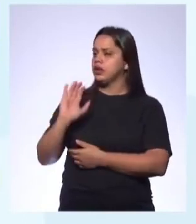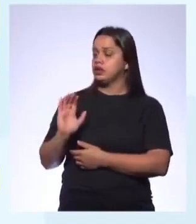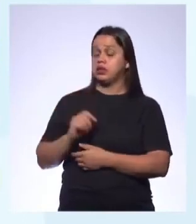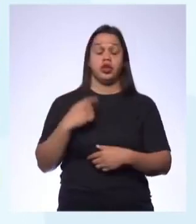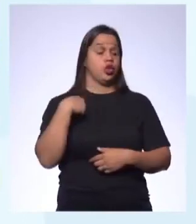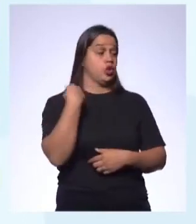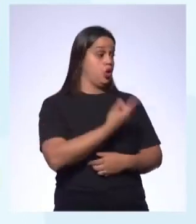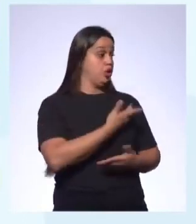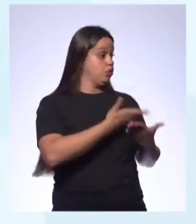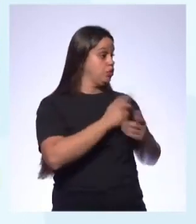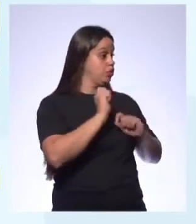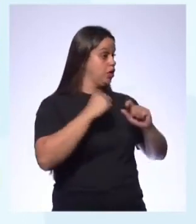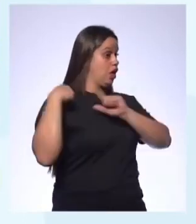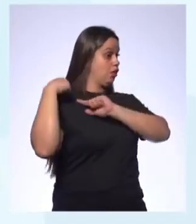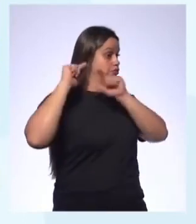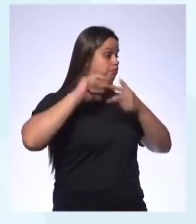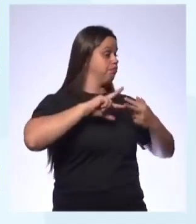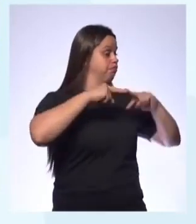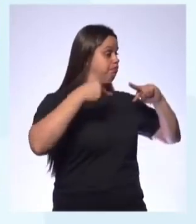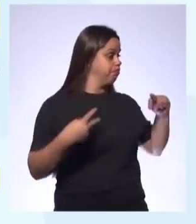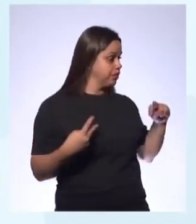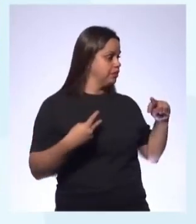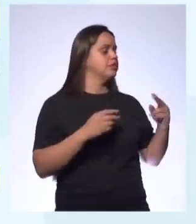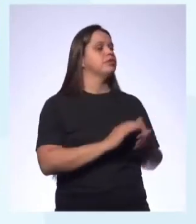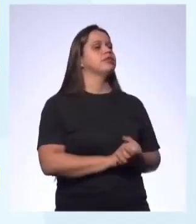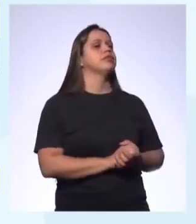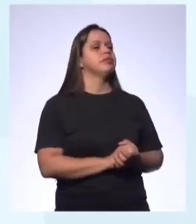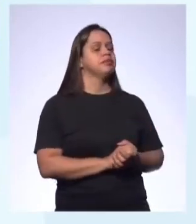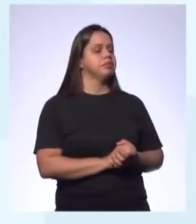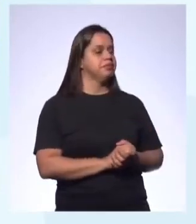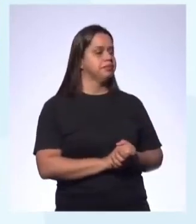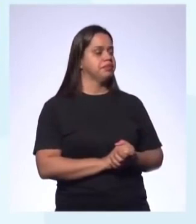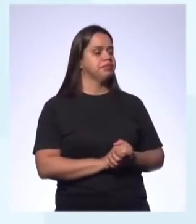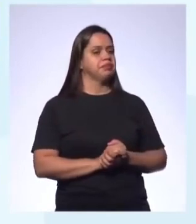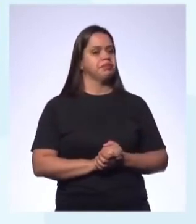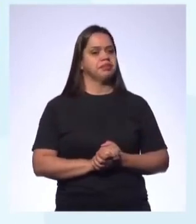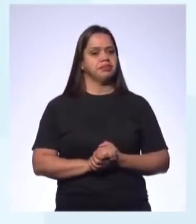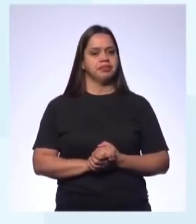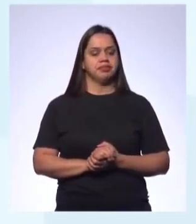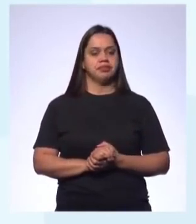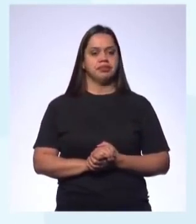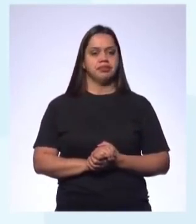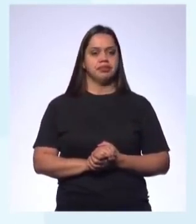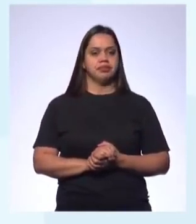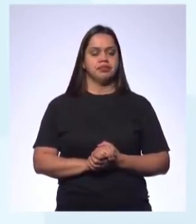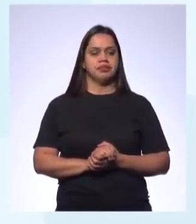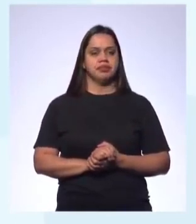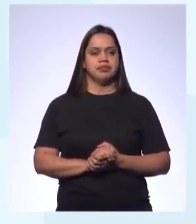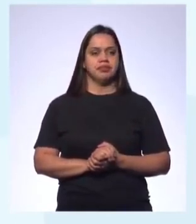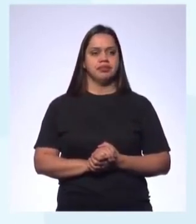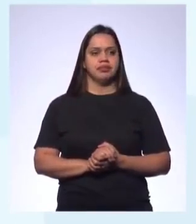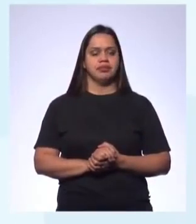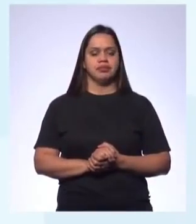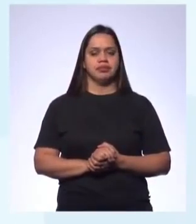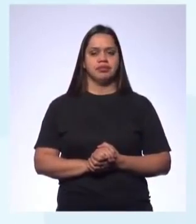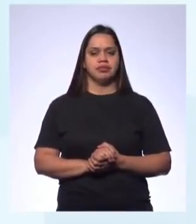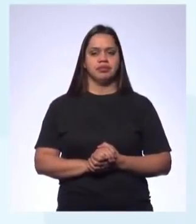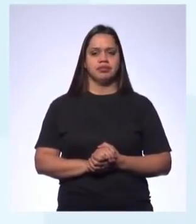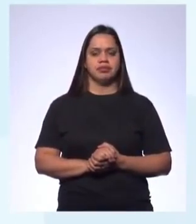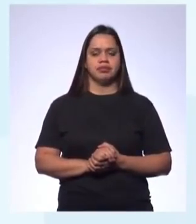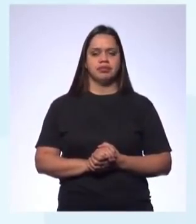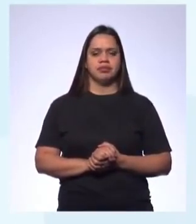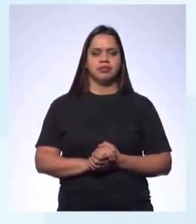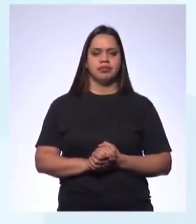estudando herança genética. We are studying about generic inheritance. Próximo slide. What's your